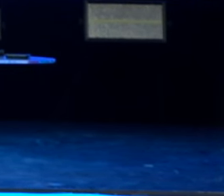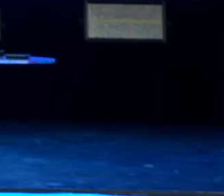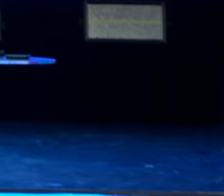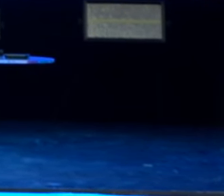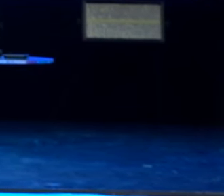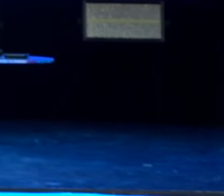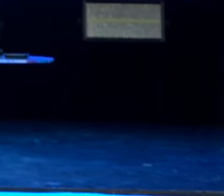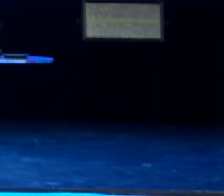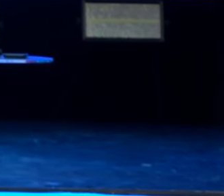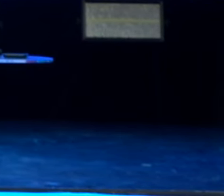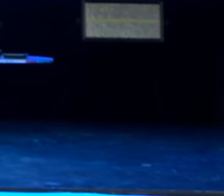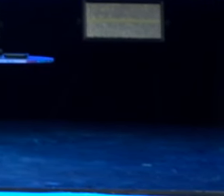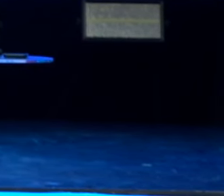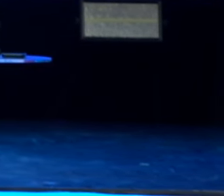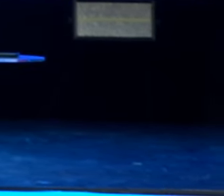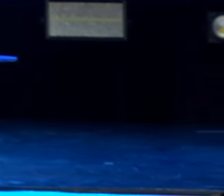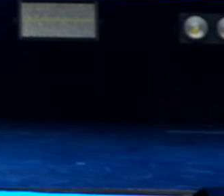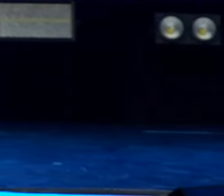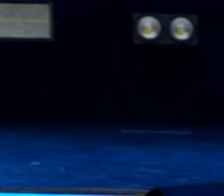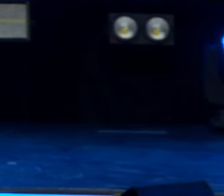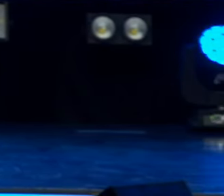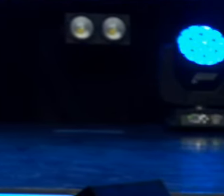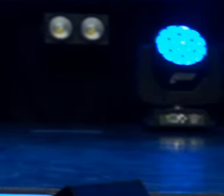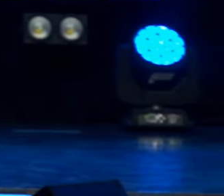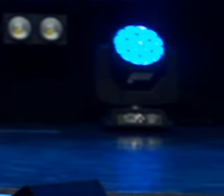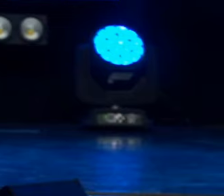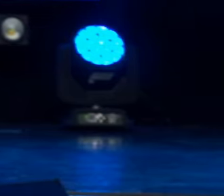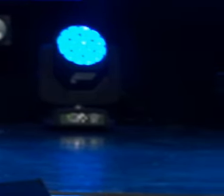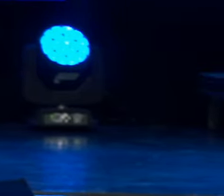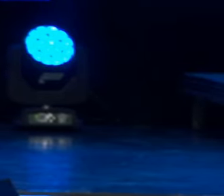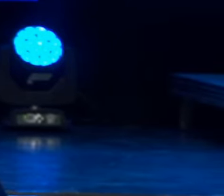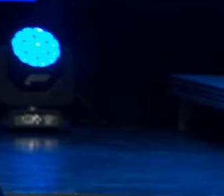um ano, né? Um pouco mais de um ano,